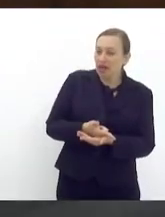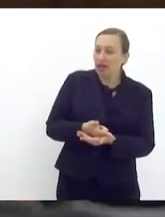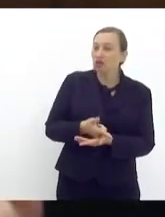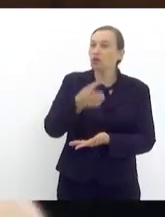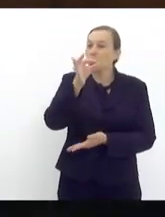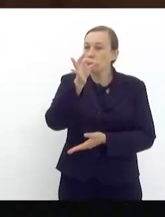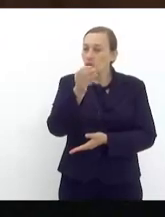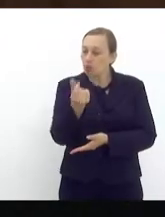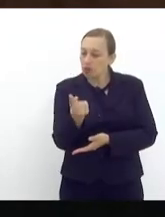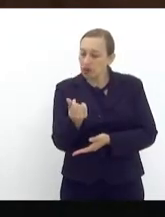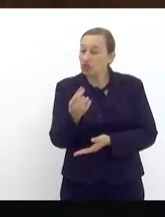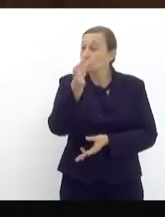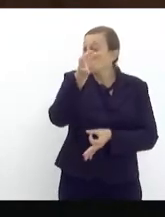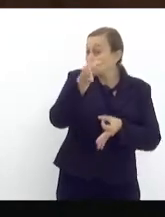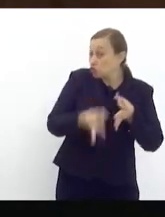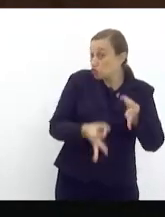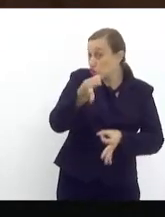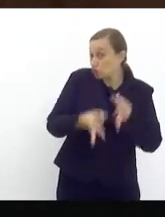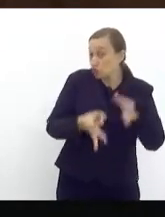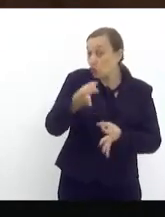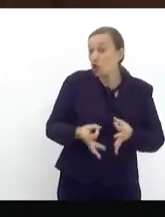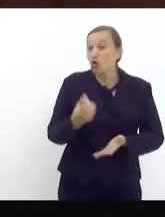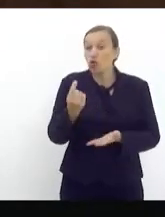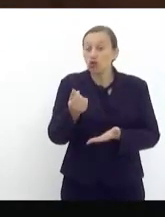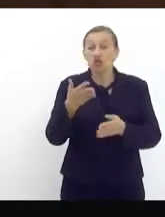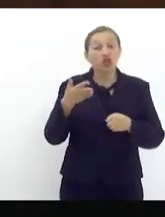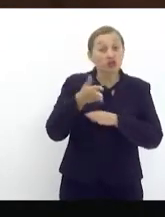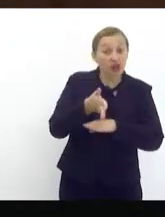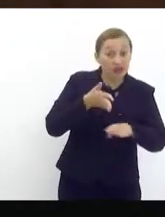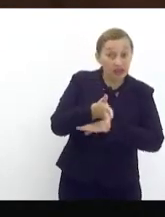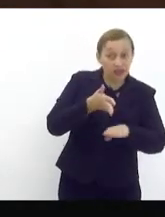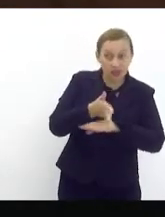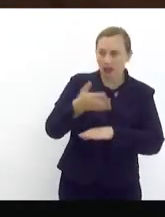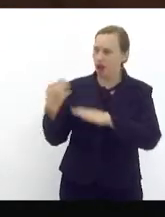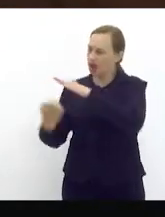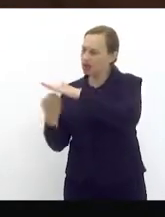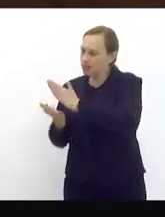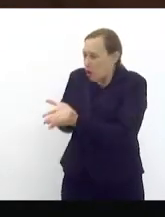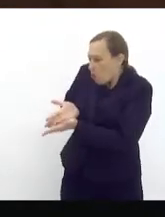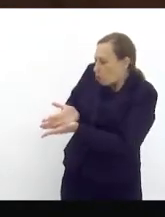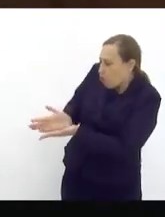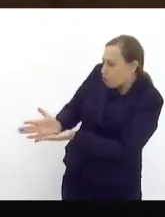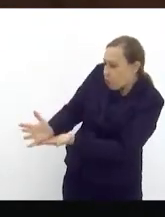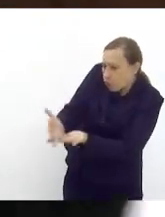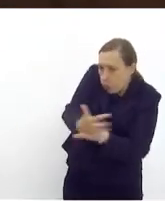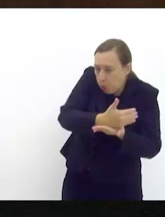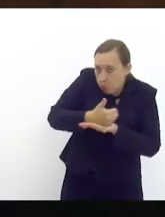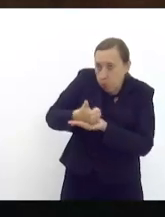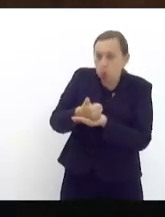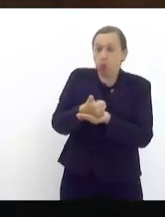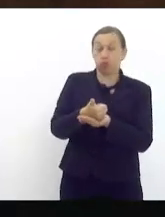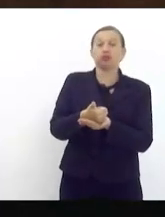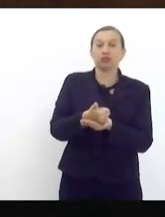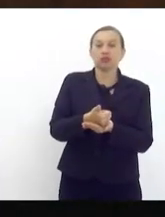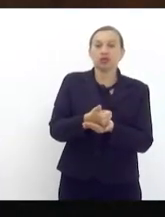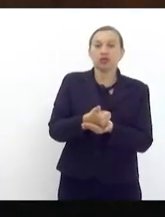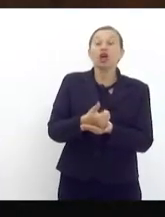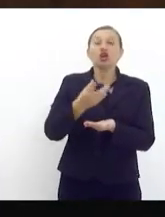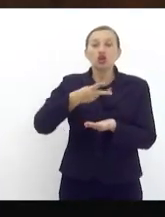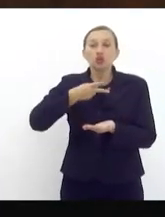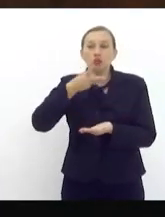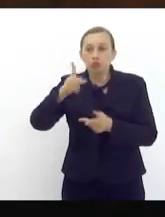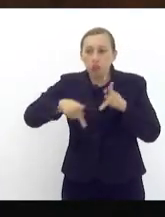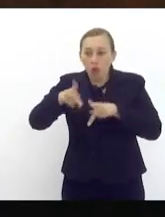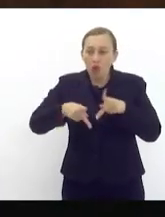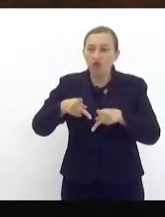de forma justa. O dinheiro vai entrar, as concessionárias vão receber e o povo vai ter a dignidade de dizer: eu